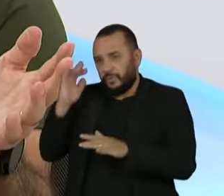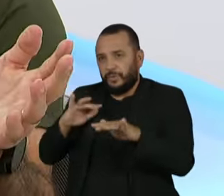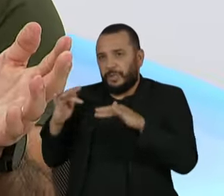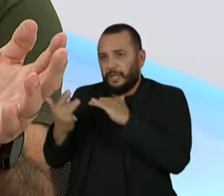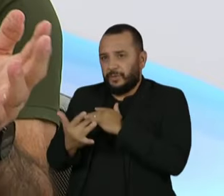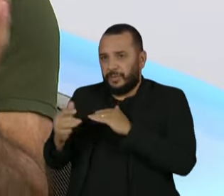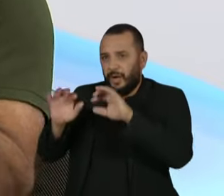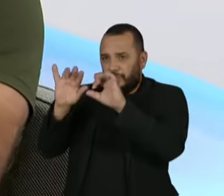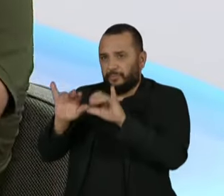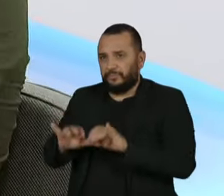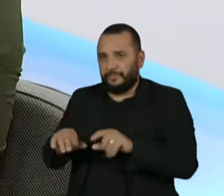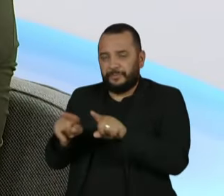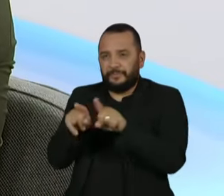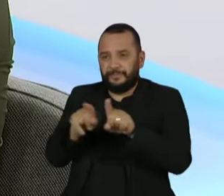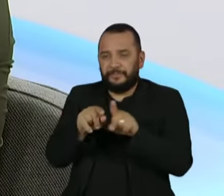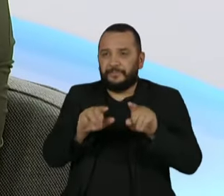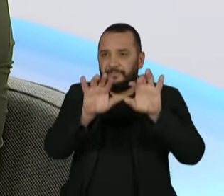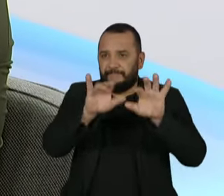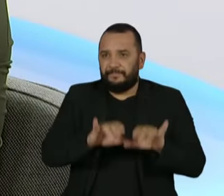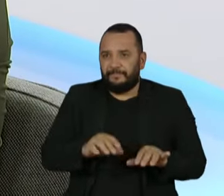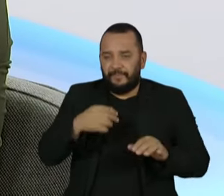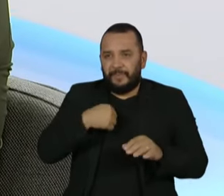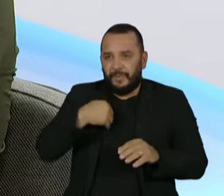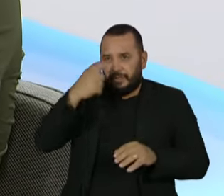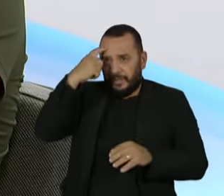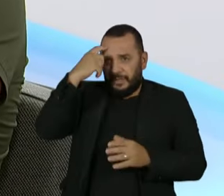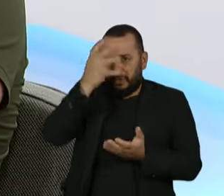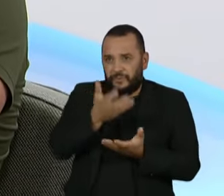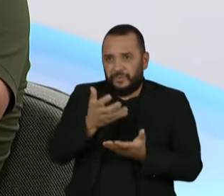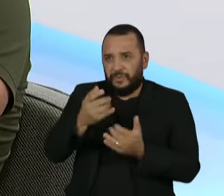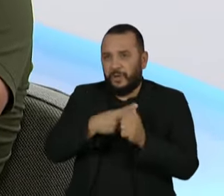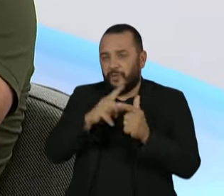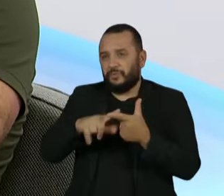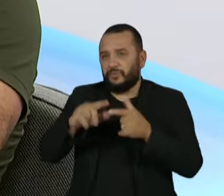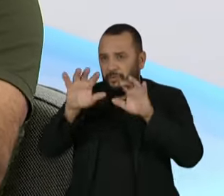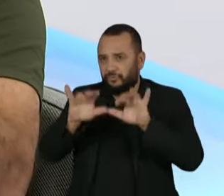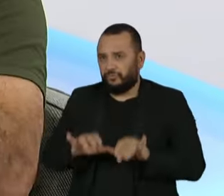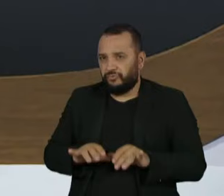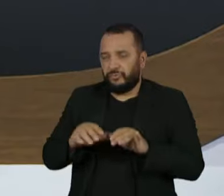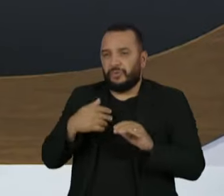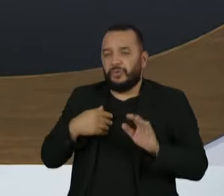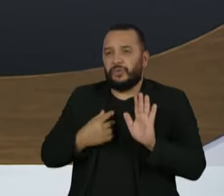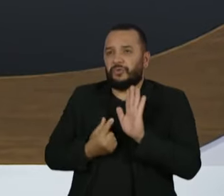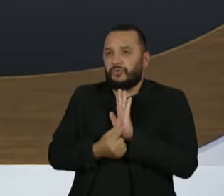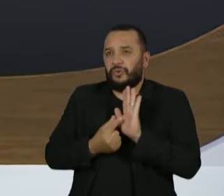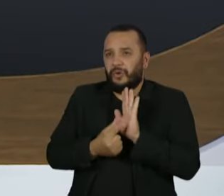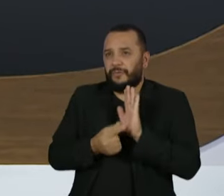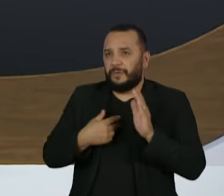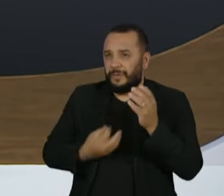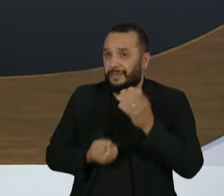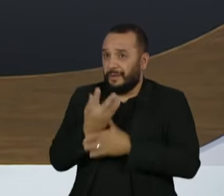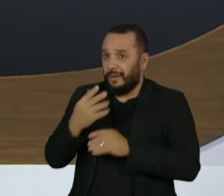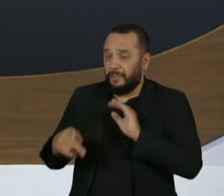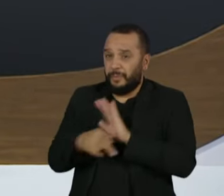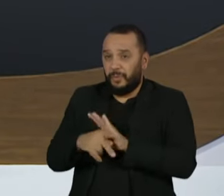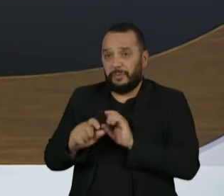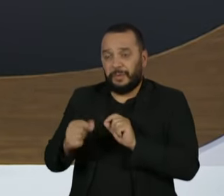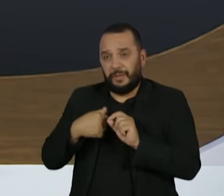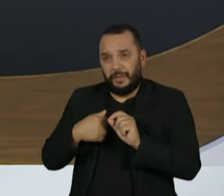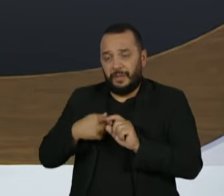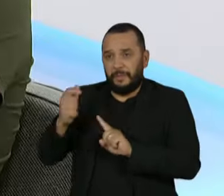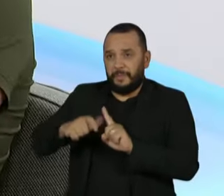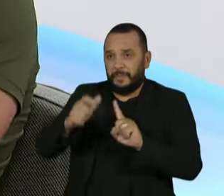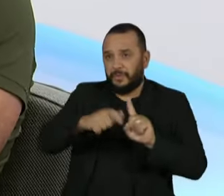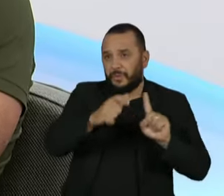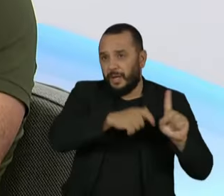alguém escreve uma inteligência artificial alguém escreve um software para criar personagens em cima de outras